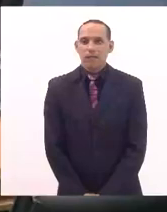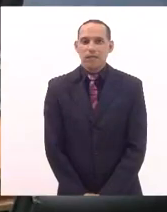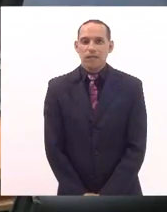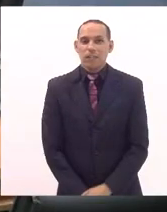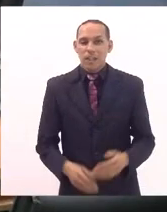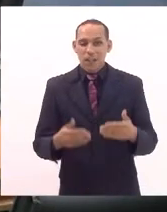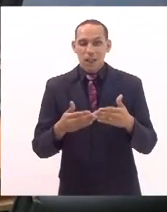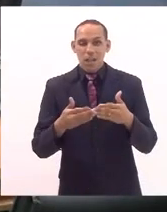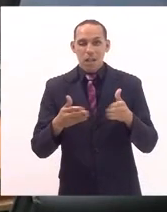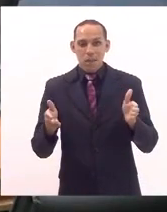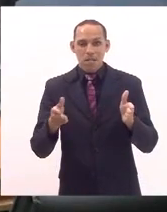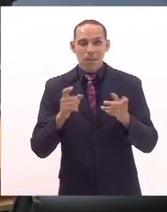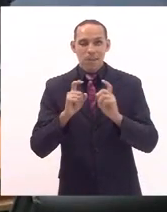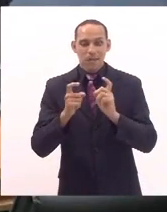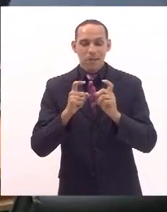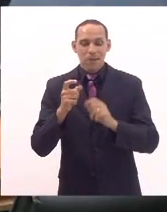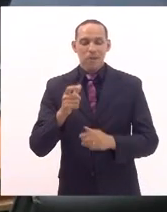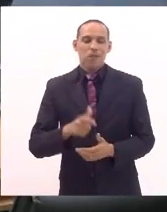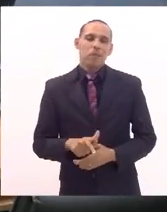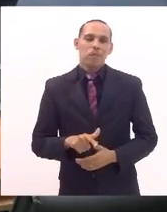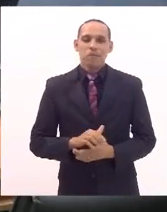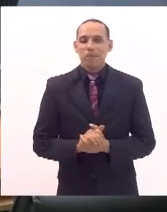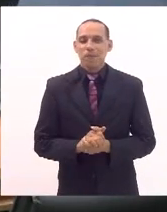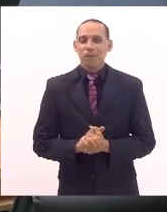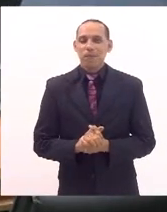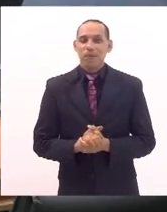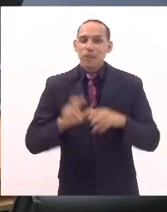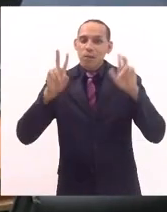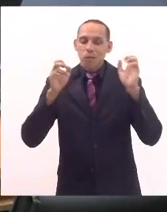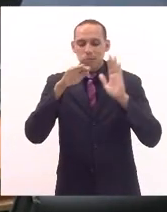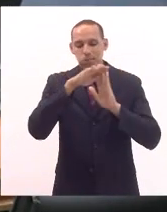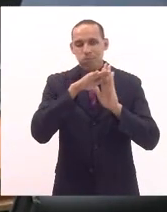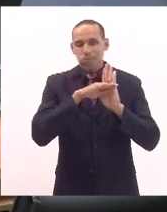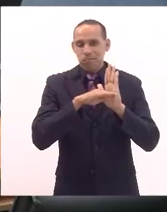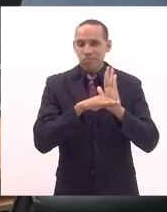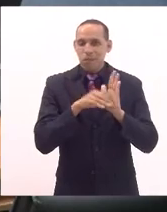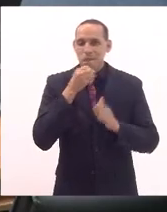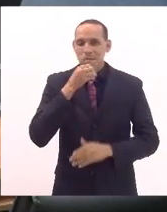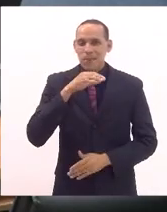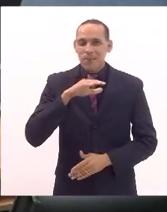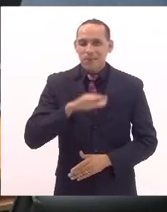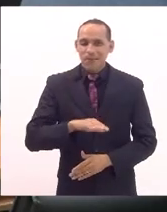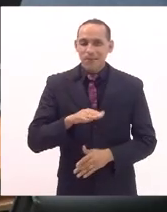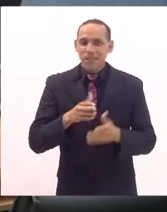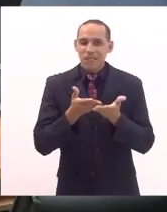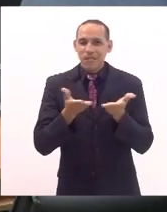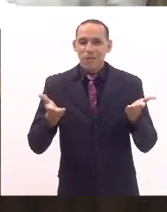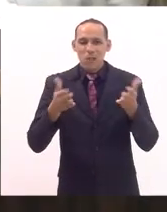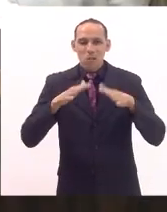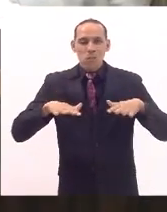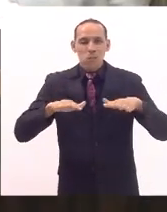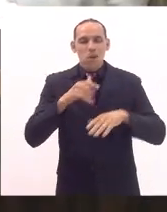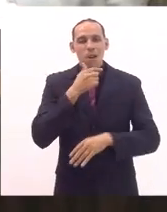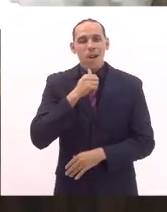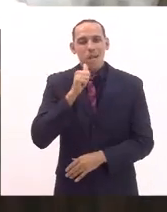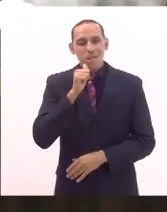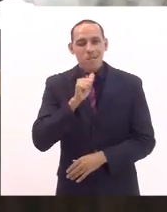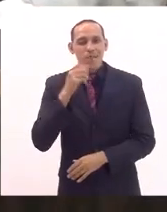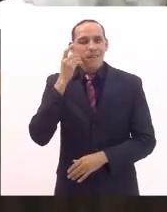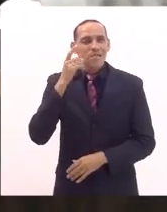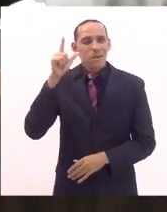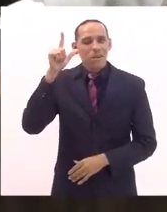e está aberta a sessão passa-se a ordem do dia boa tarde a todas e todos boa tarde